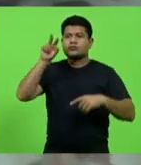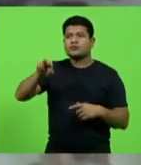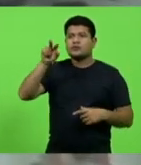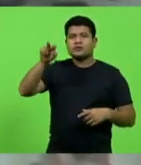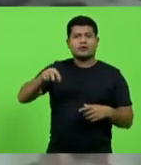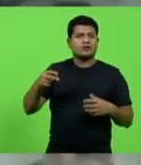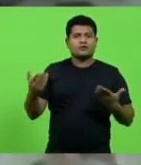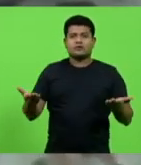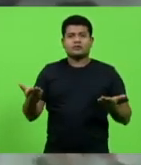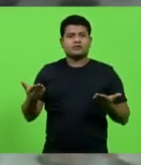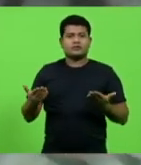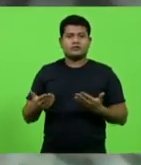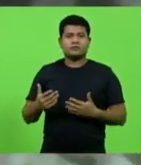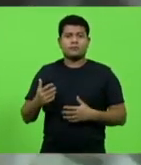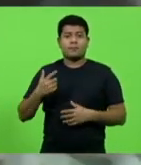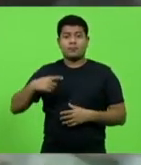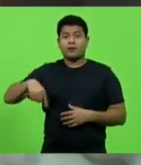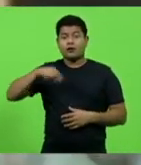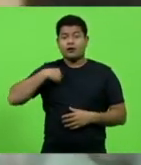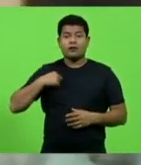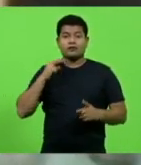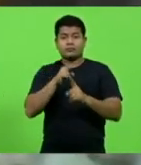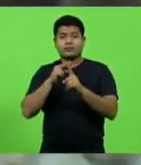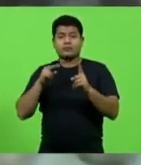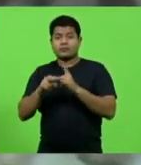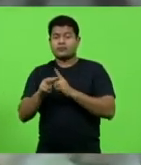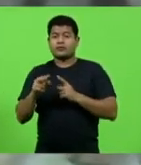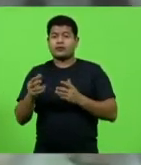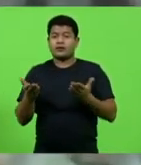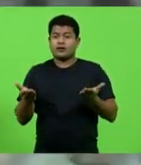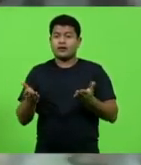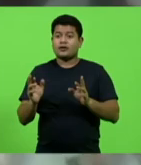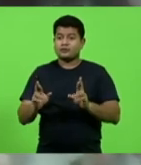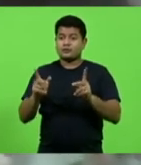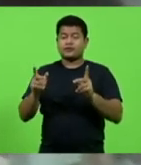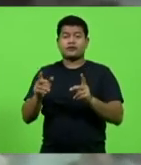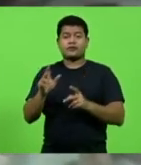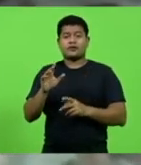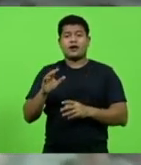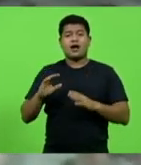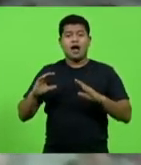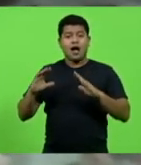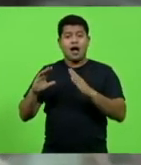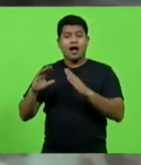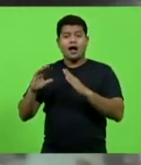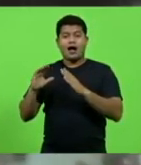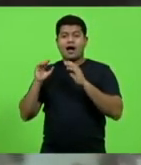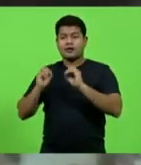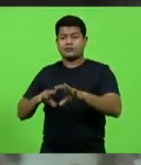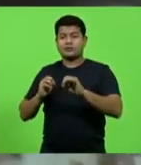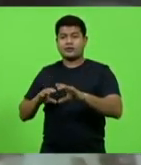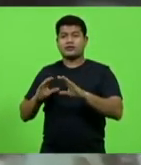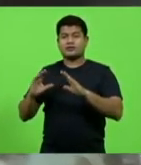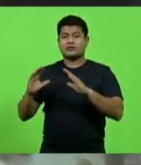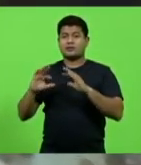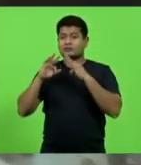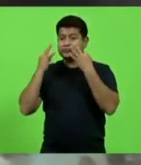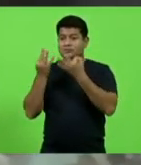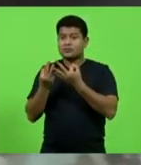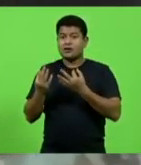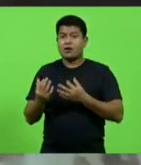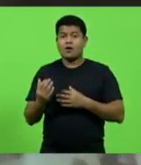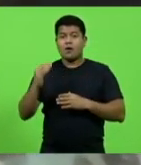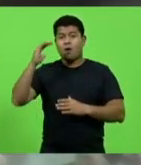de educação diferentes. A educação na família cumpre uma finalidade no desenvolvimento